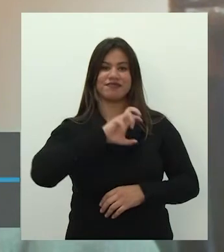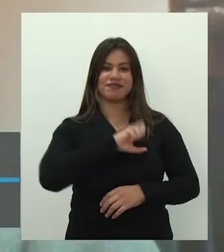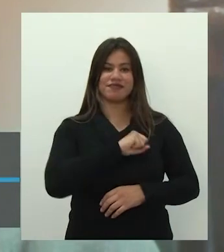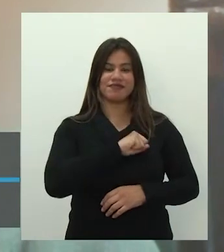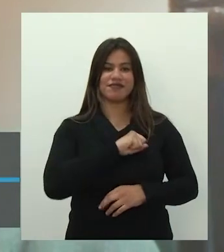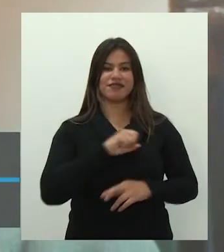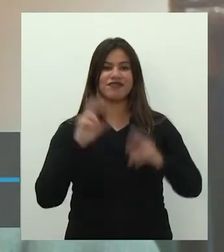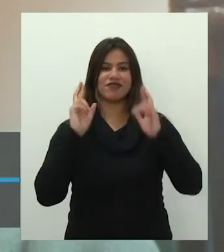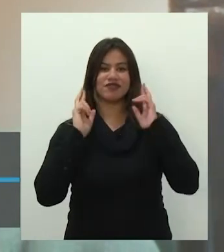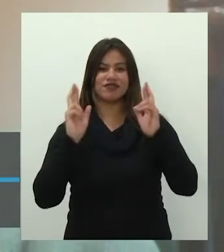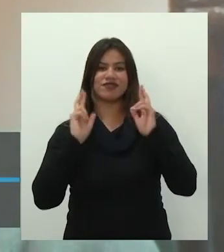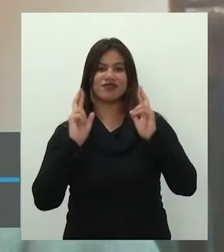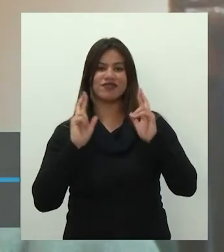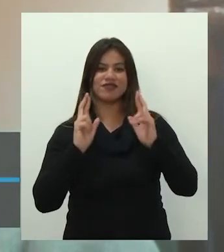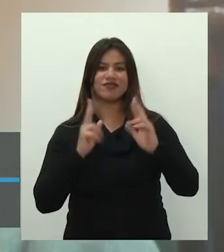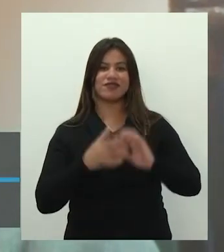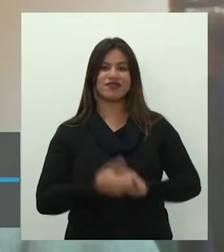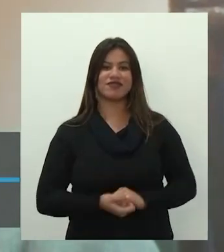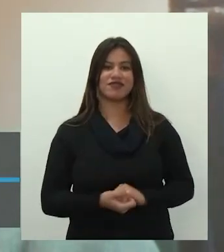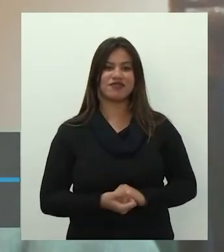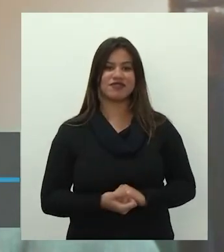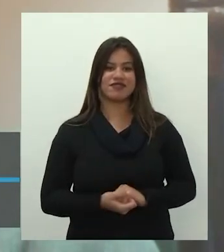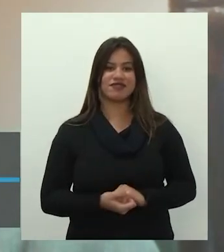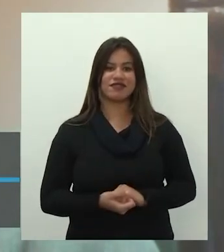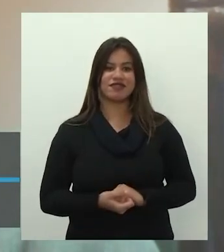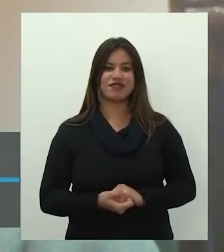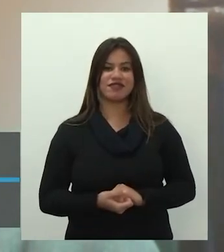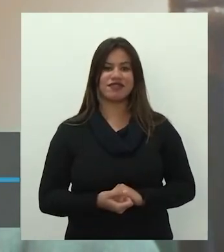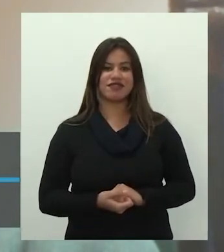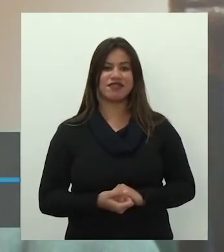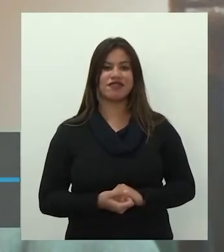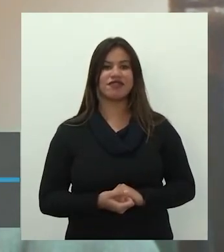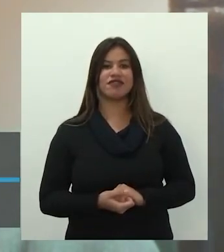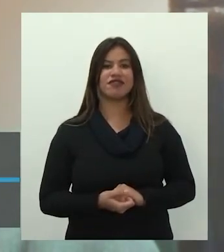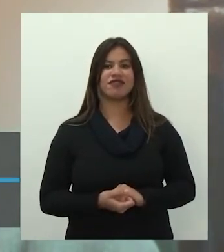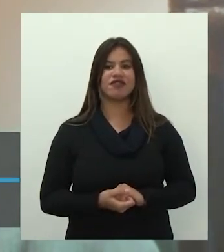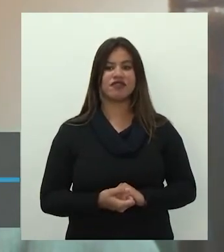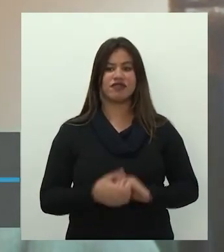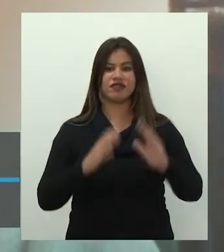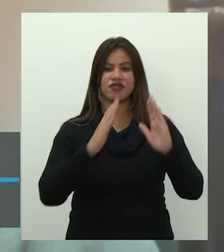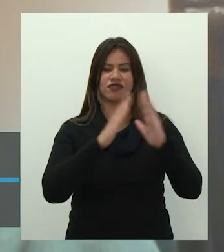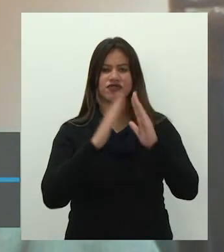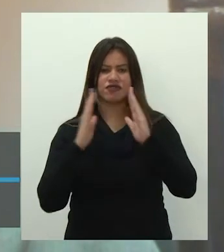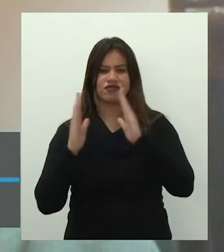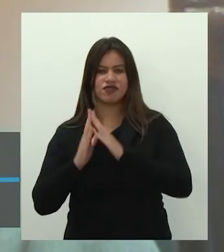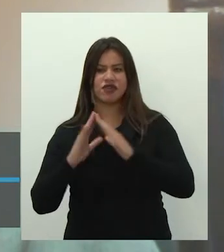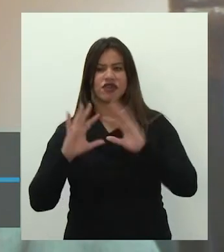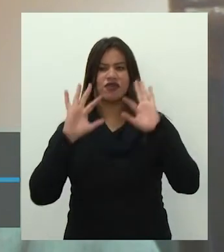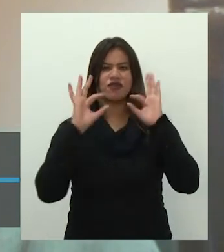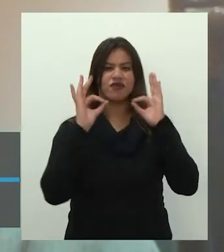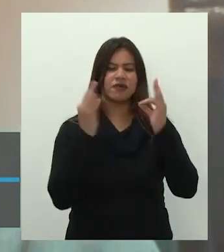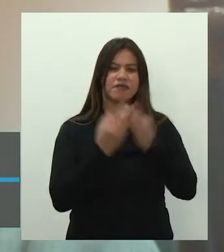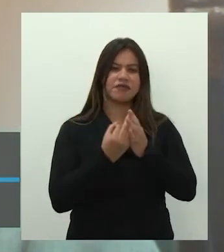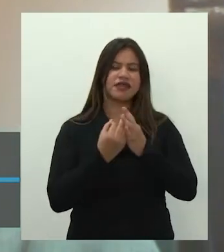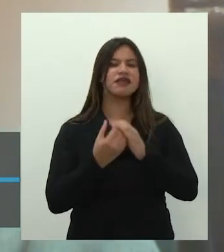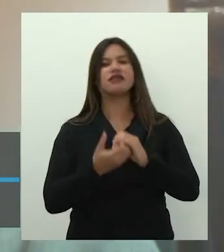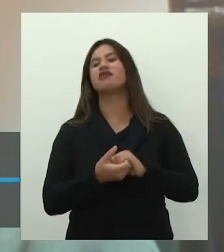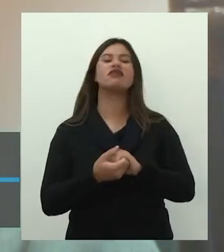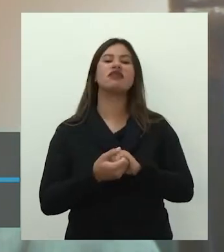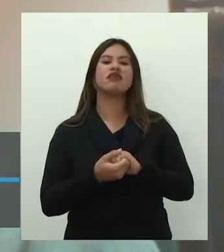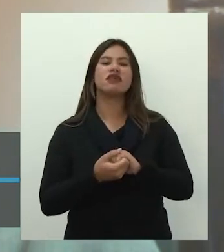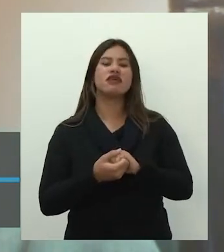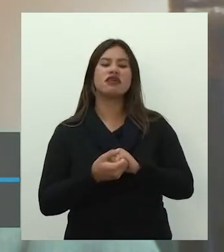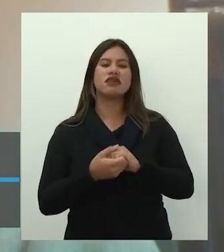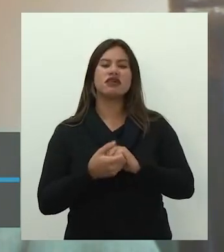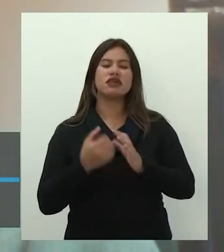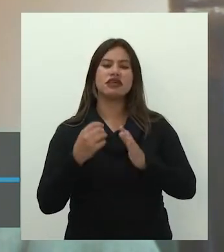os idosos outros também, nossos vizinhos, não só da família, e levar essa mensagem sempre